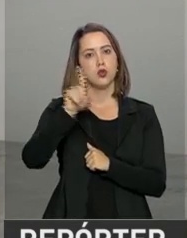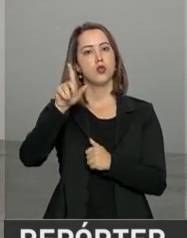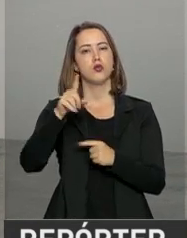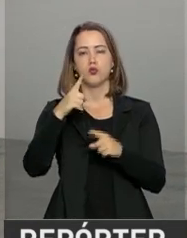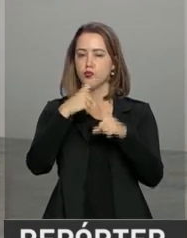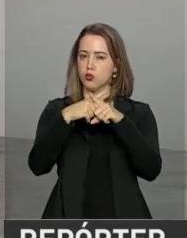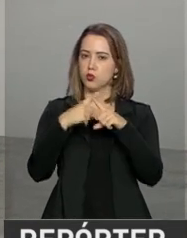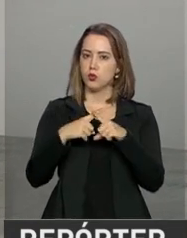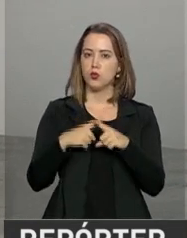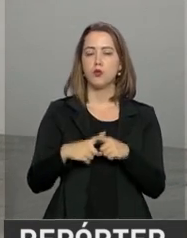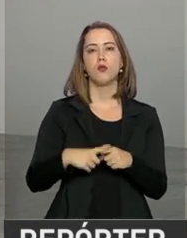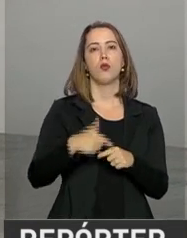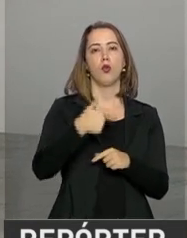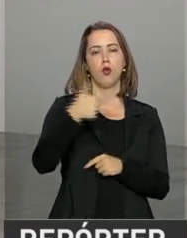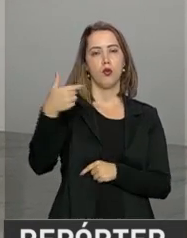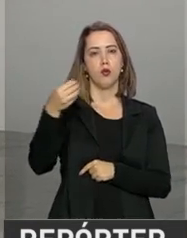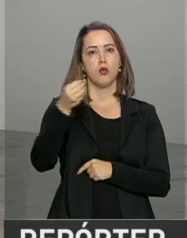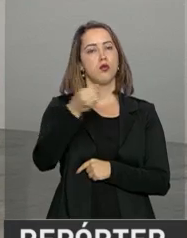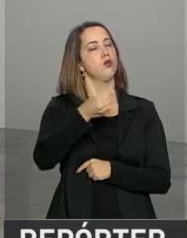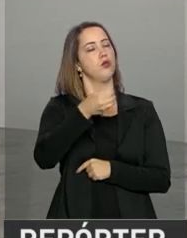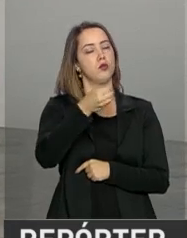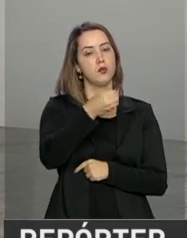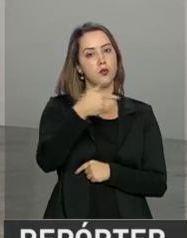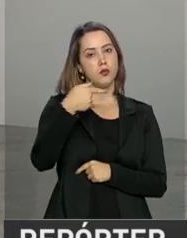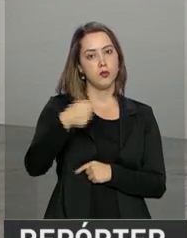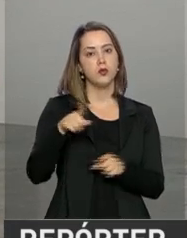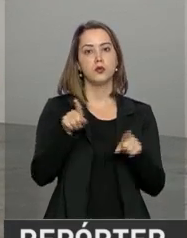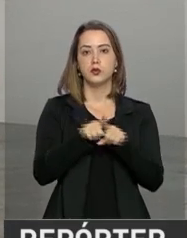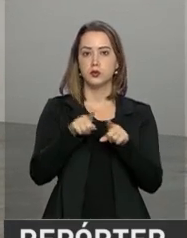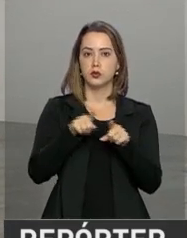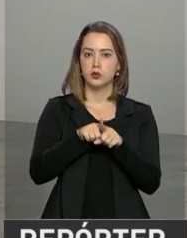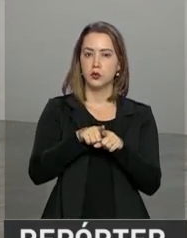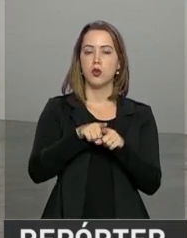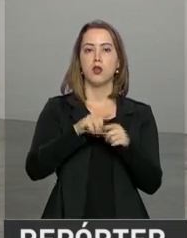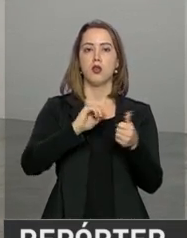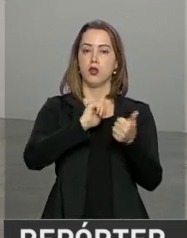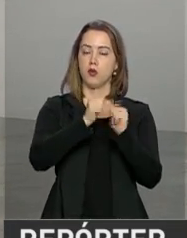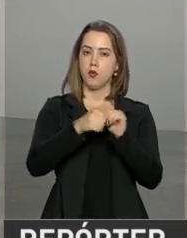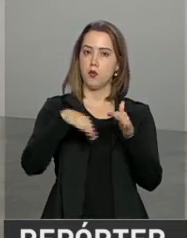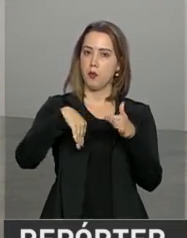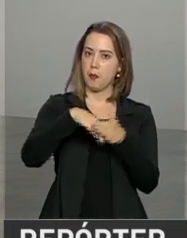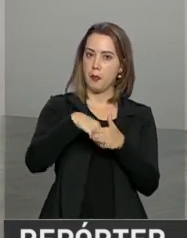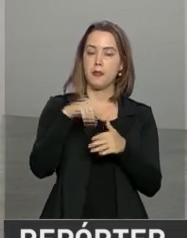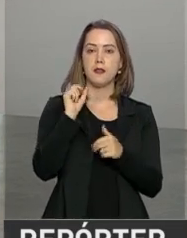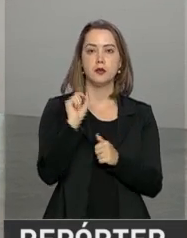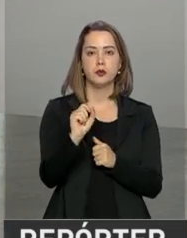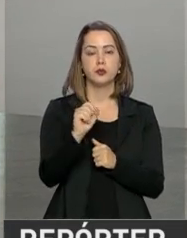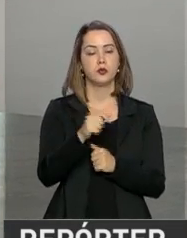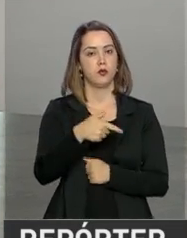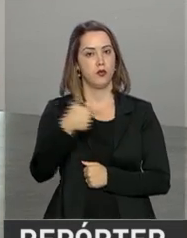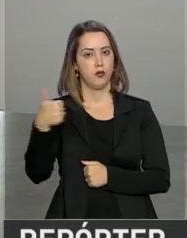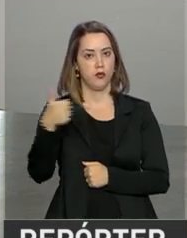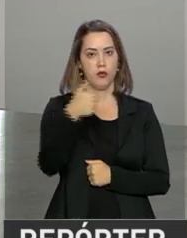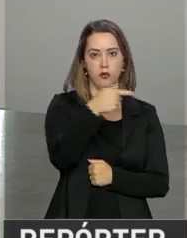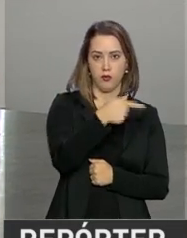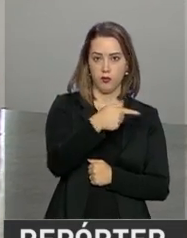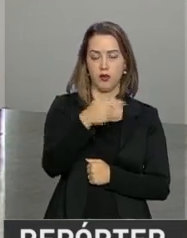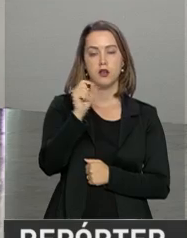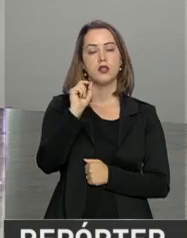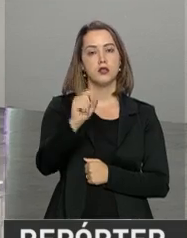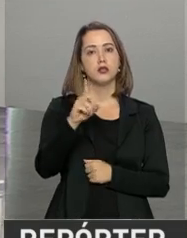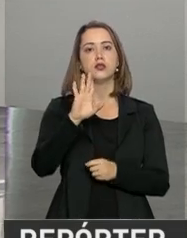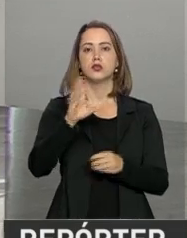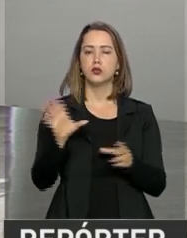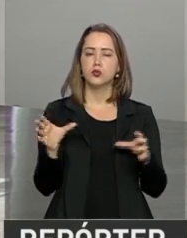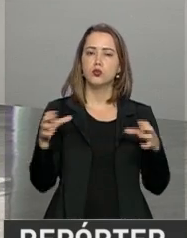pan-americanos de 2007 também a Copa do Mundo de 2014 bom 17 Ministérios estão envolvidos aí com a